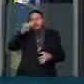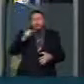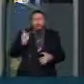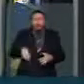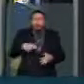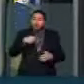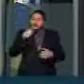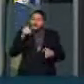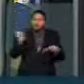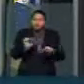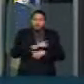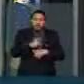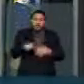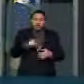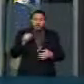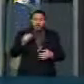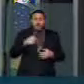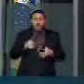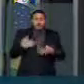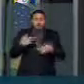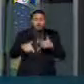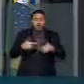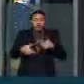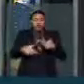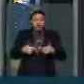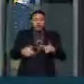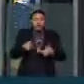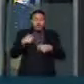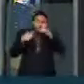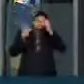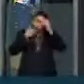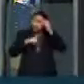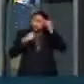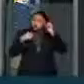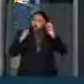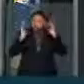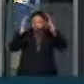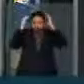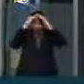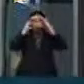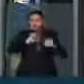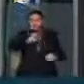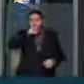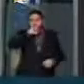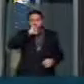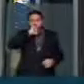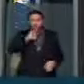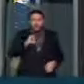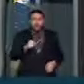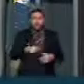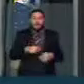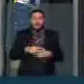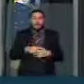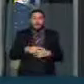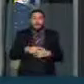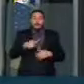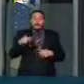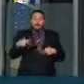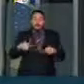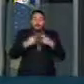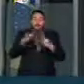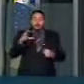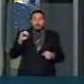nobre missão que lhe foi confiada. Para ser escolhido bispo, senhor presidente, é até interessante discorrer um pouco, segundo o